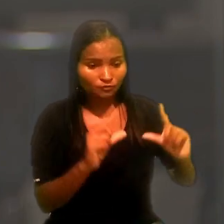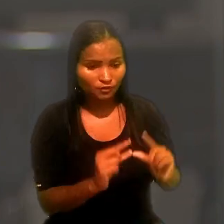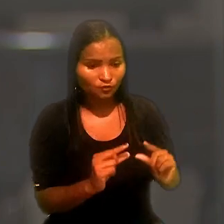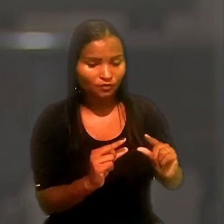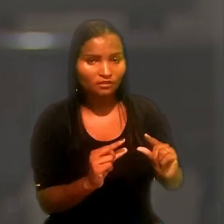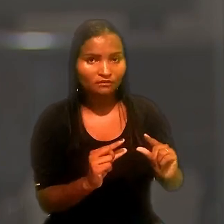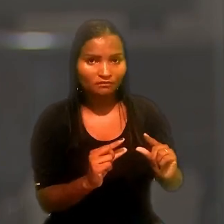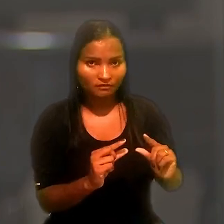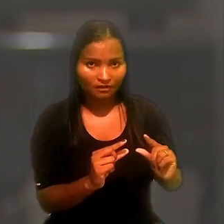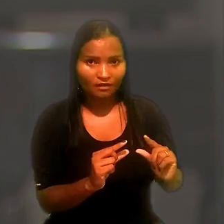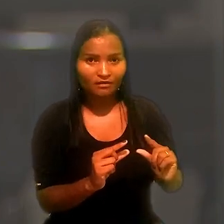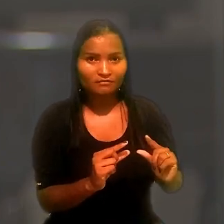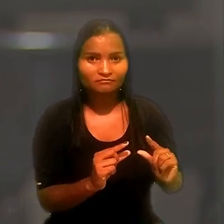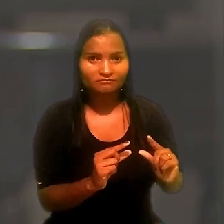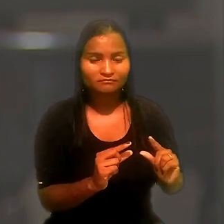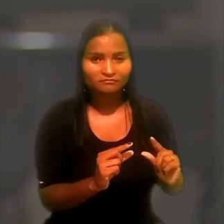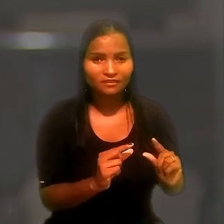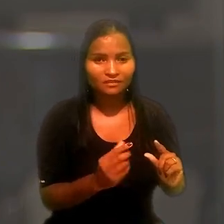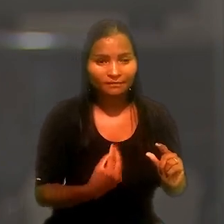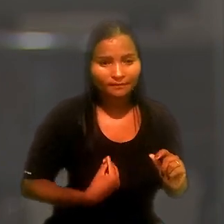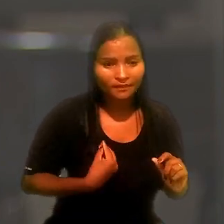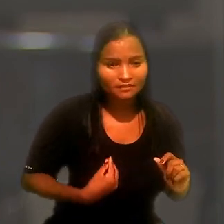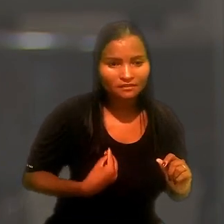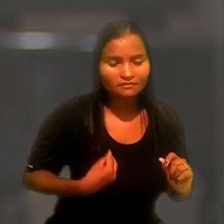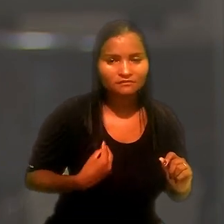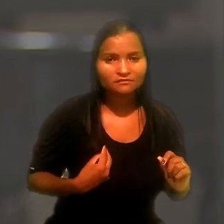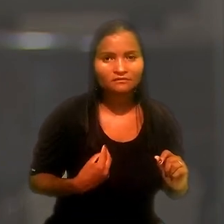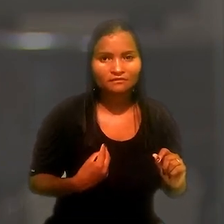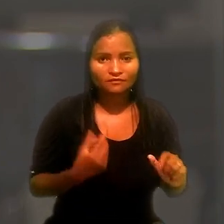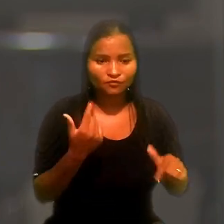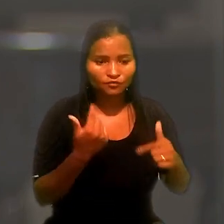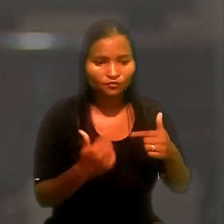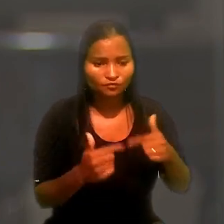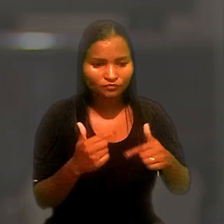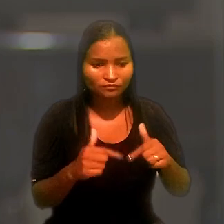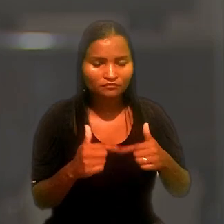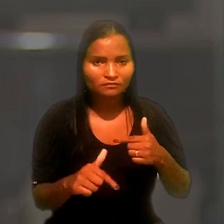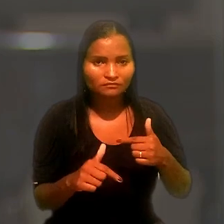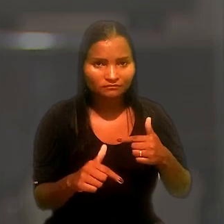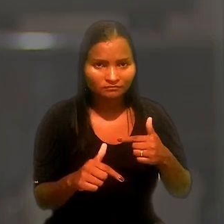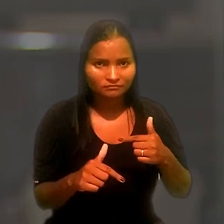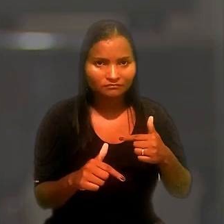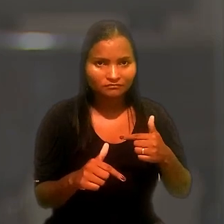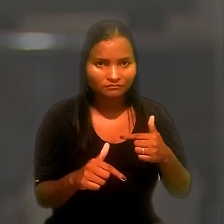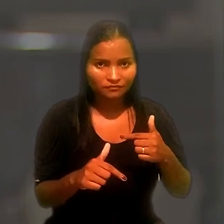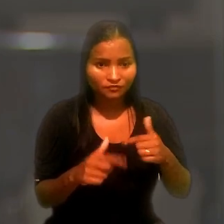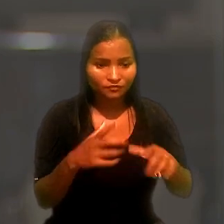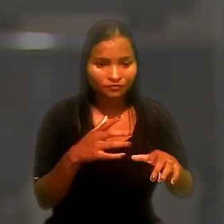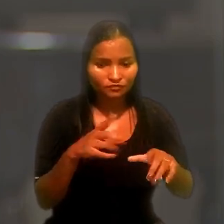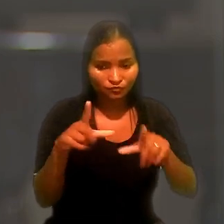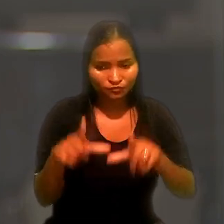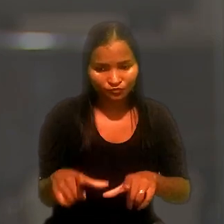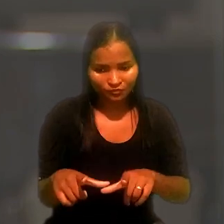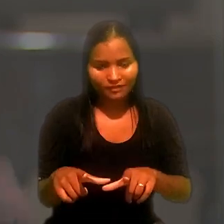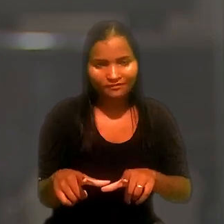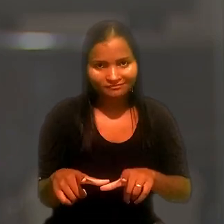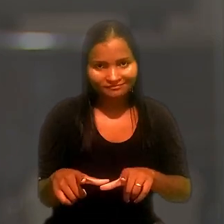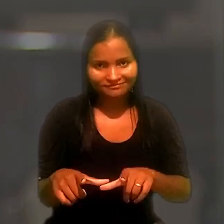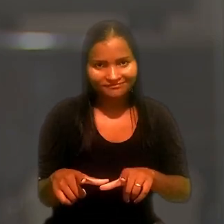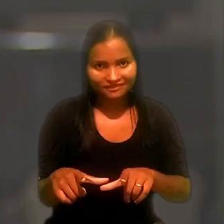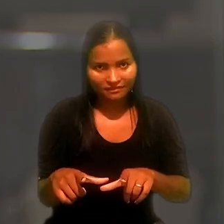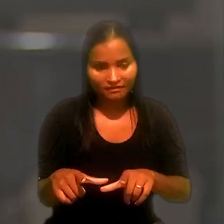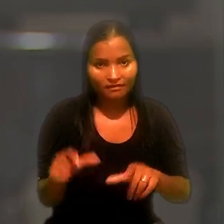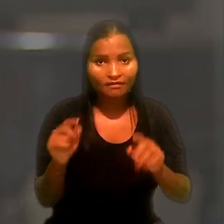diminuir a presença do trabalhador no serviço.